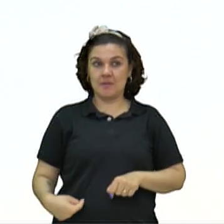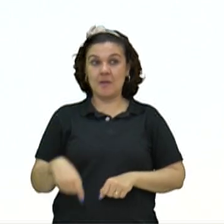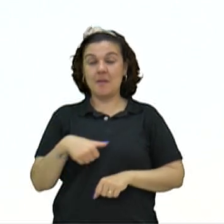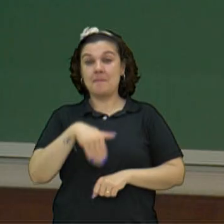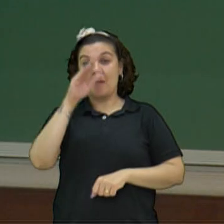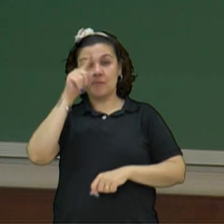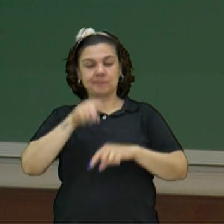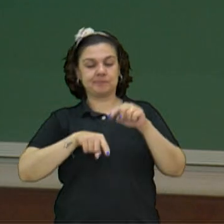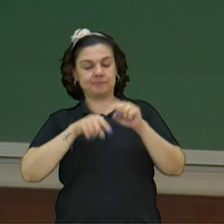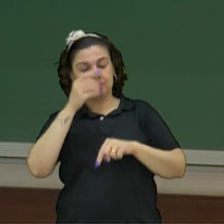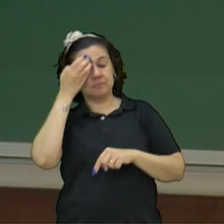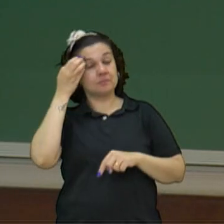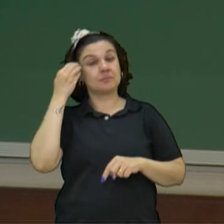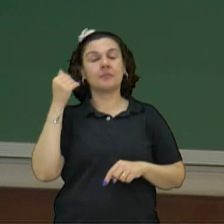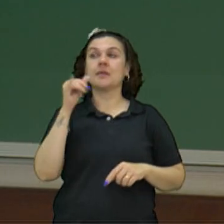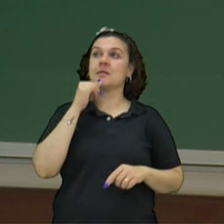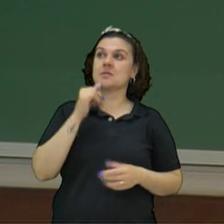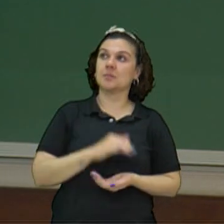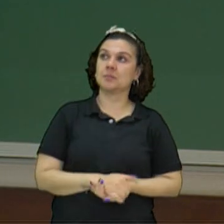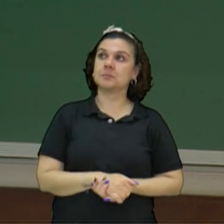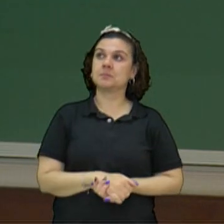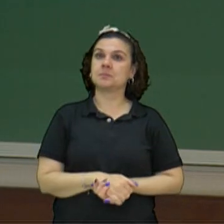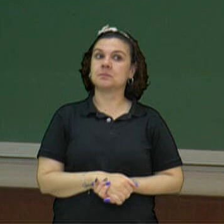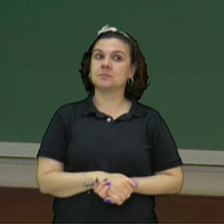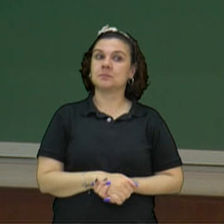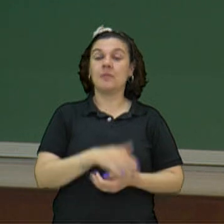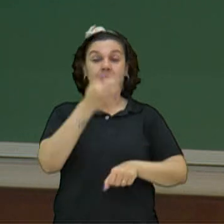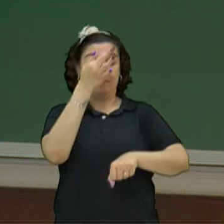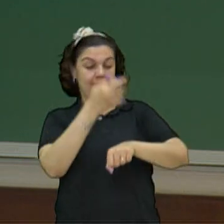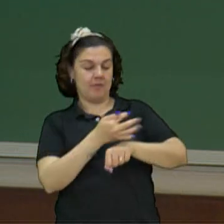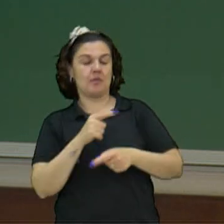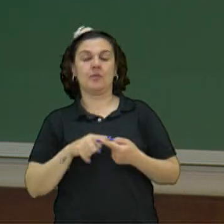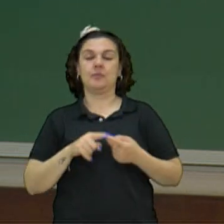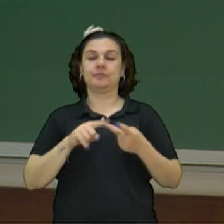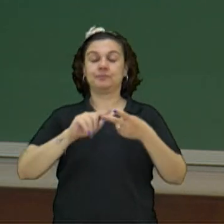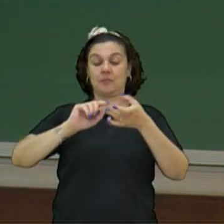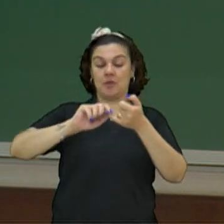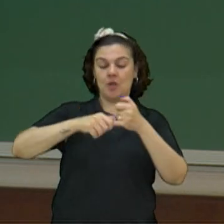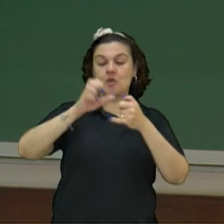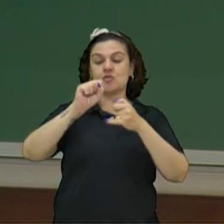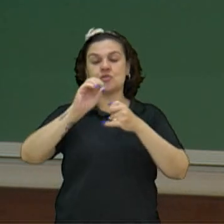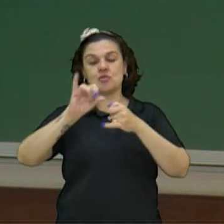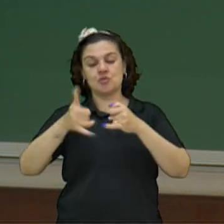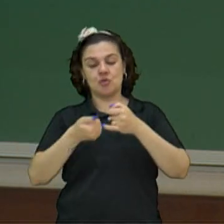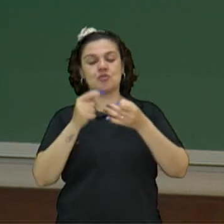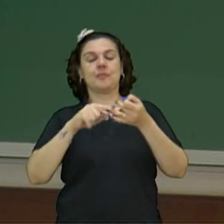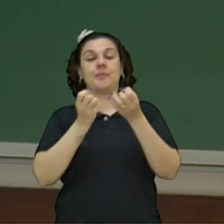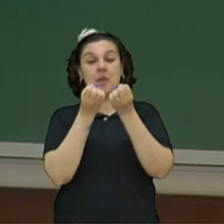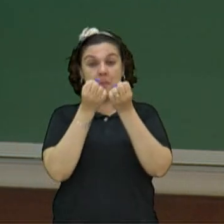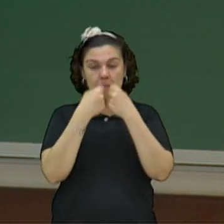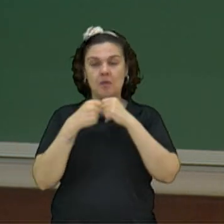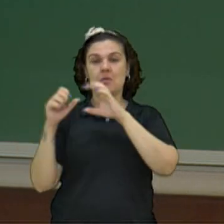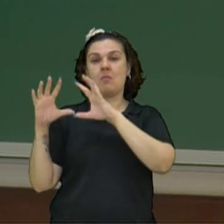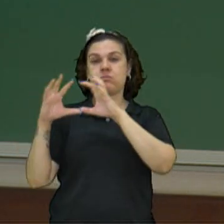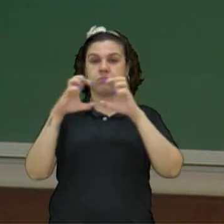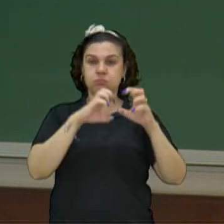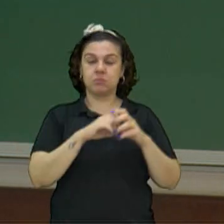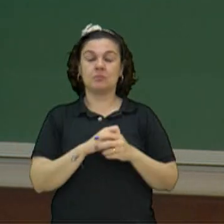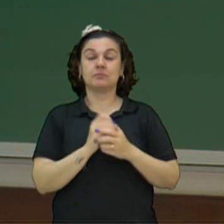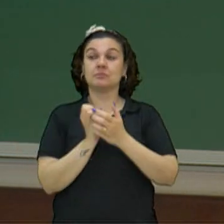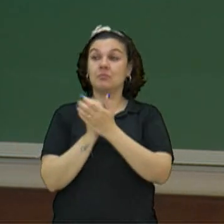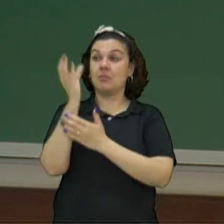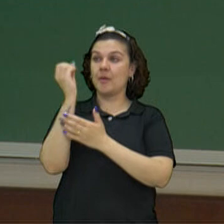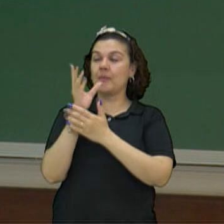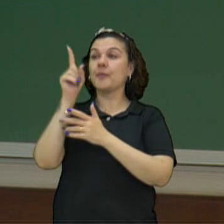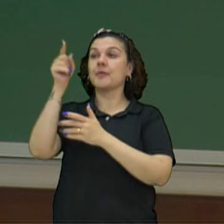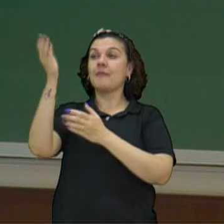mais mercadorias, como ferro, soja, milho, algodão, e